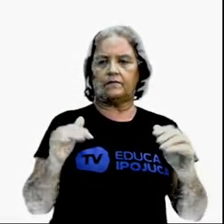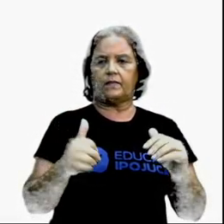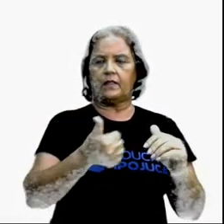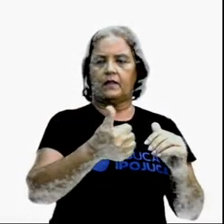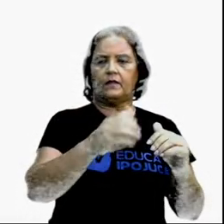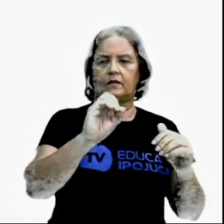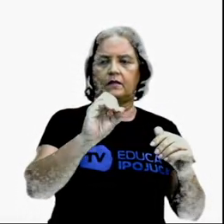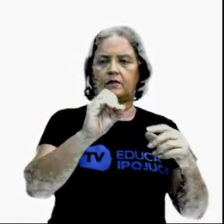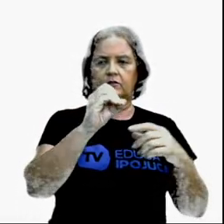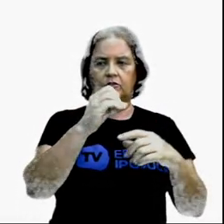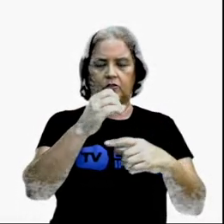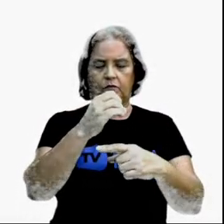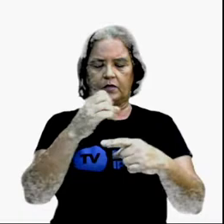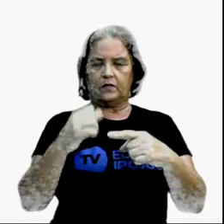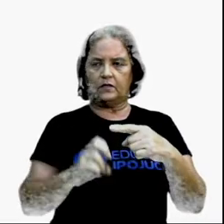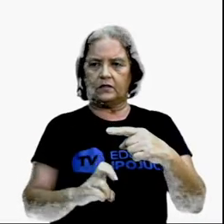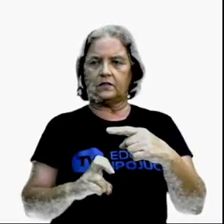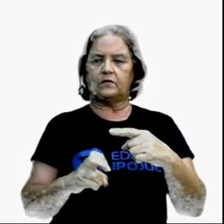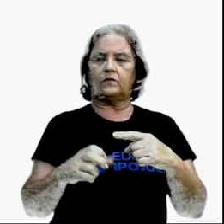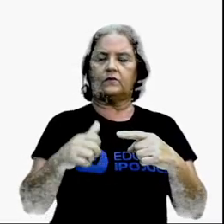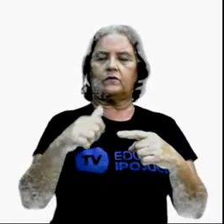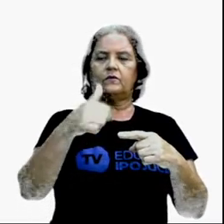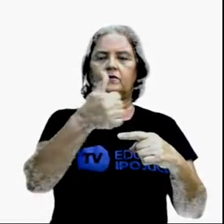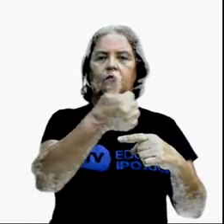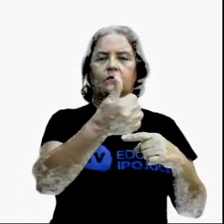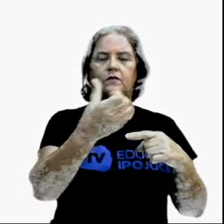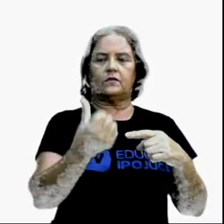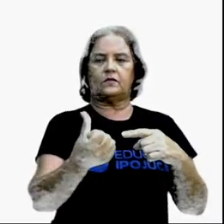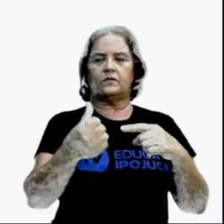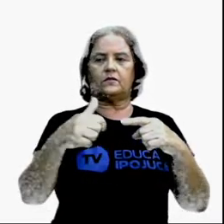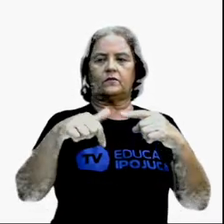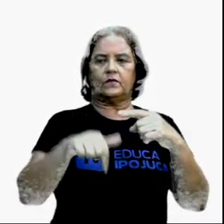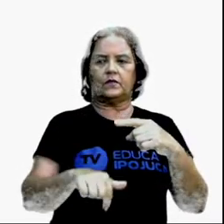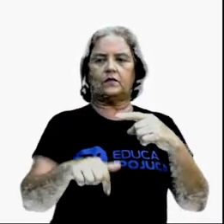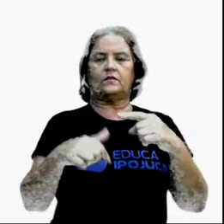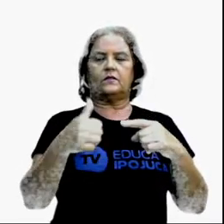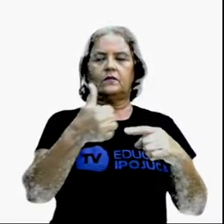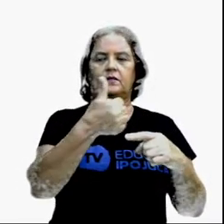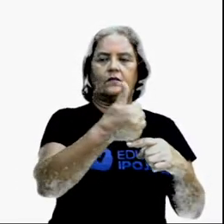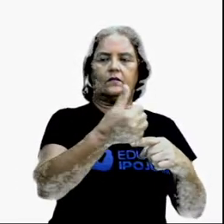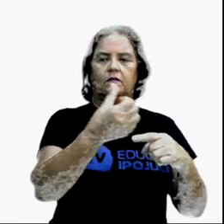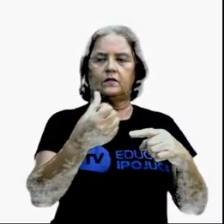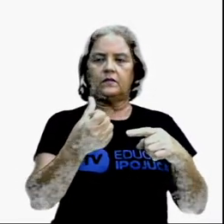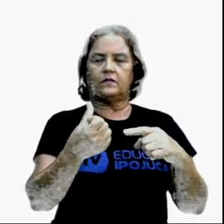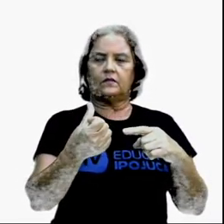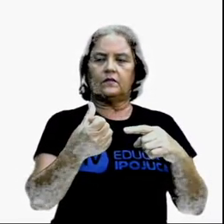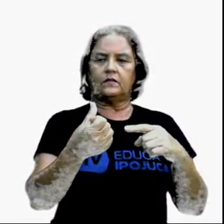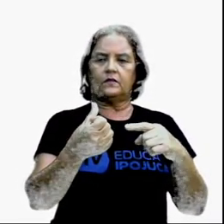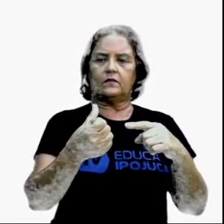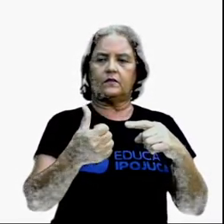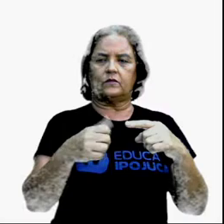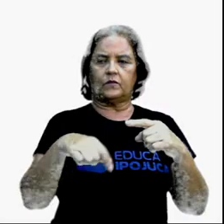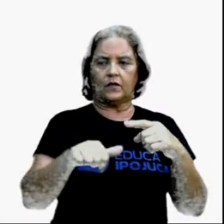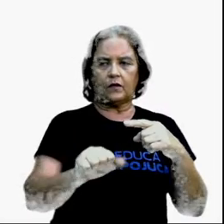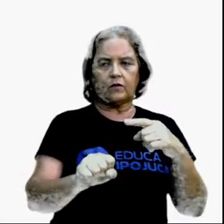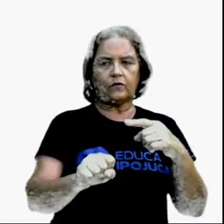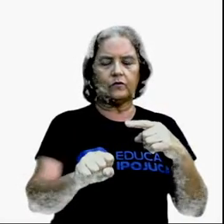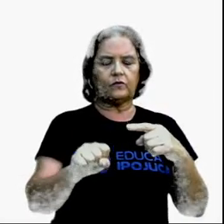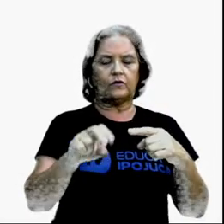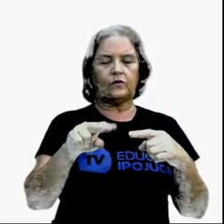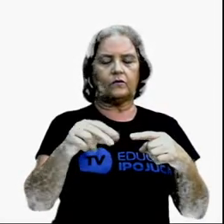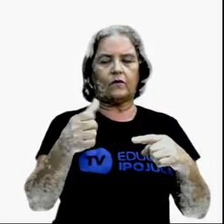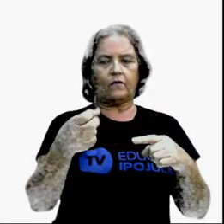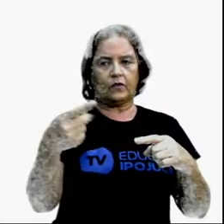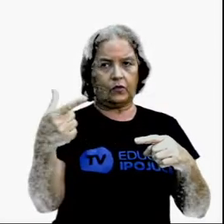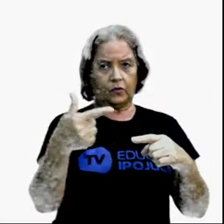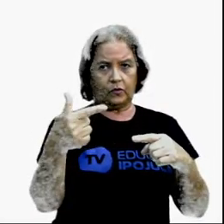7, 16 para 8, todos vai ser igual a 2. Então, são proporcionais. Já posso